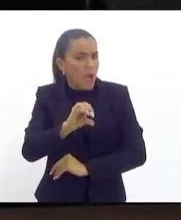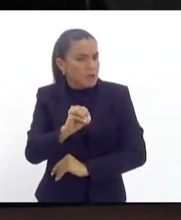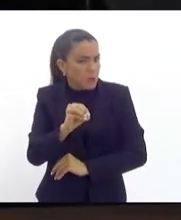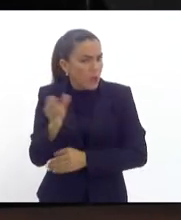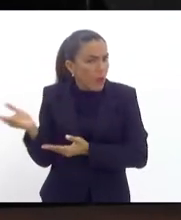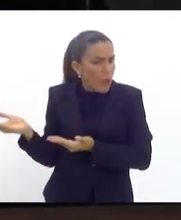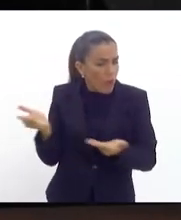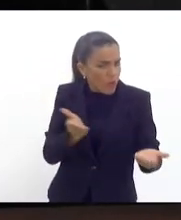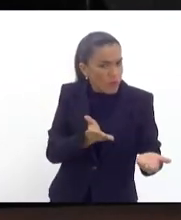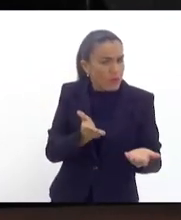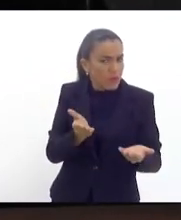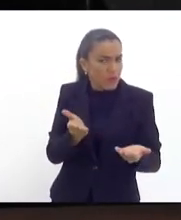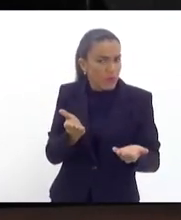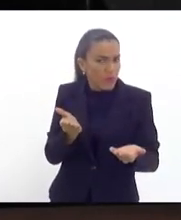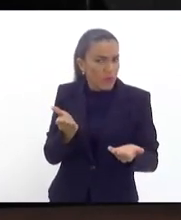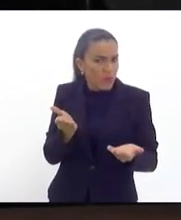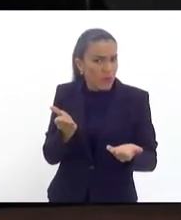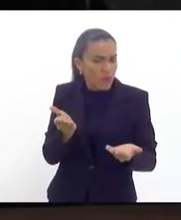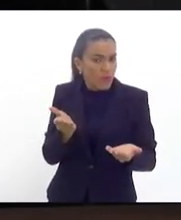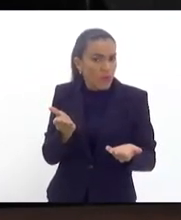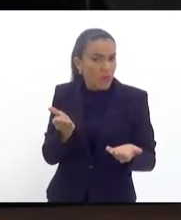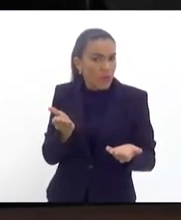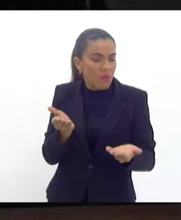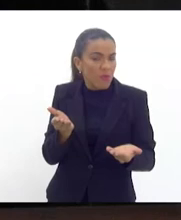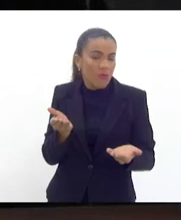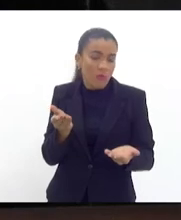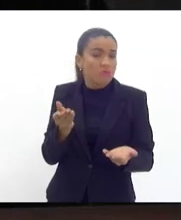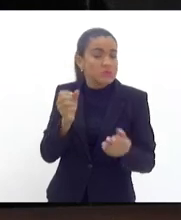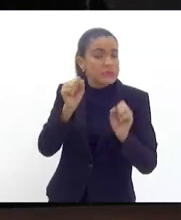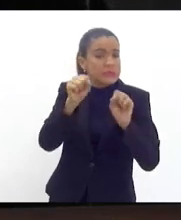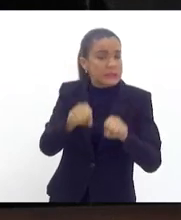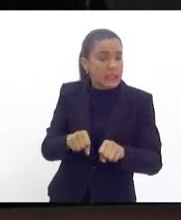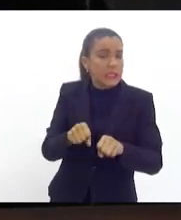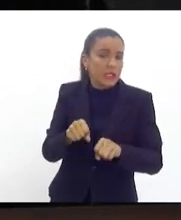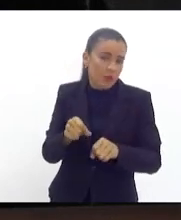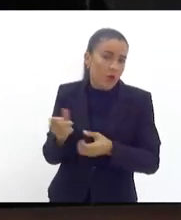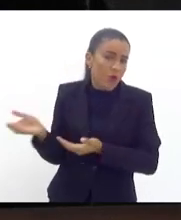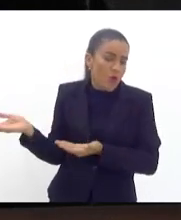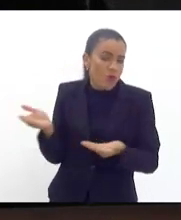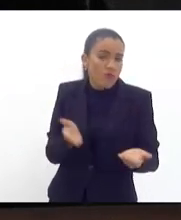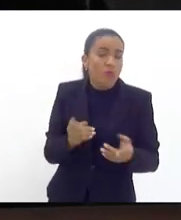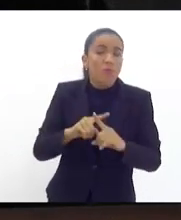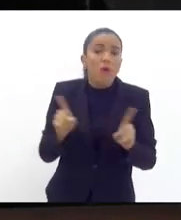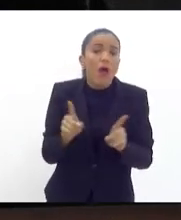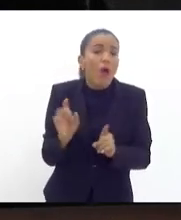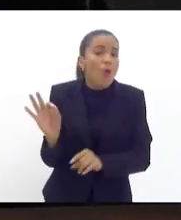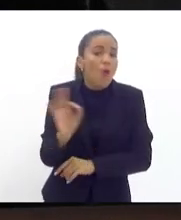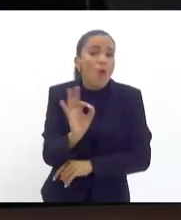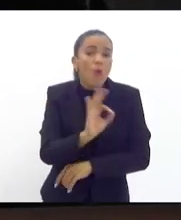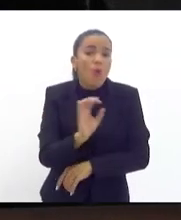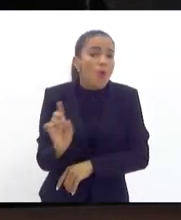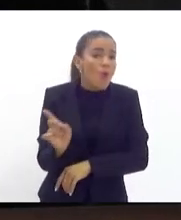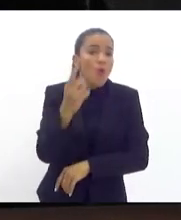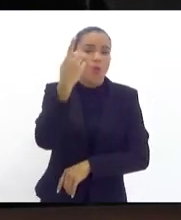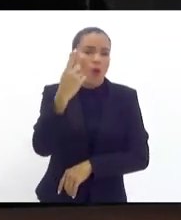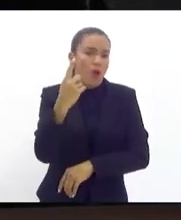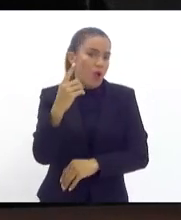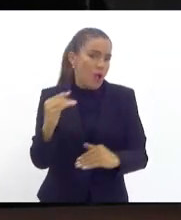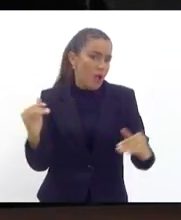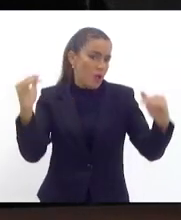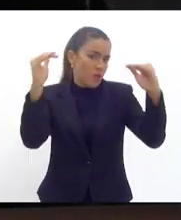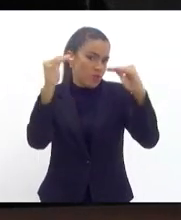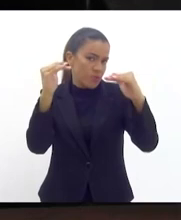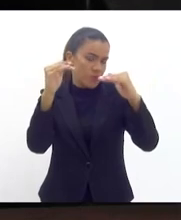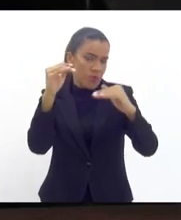haviam sido convocados convidados e o fogo mas lamentavelmente nenhuma autoridade da prefeitura